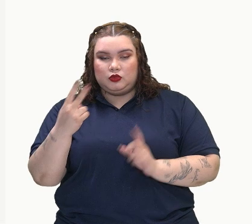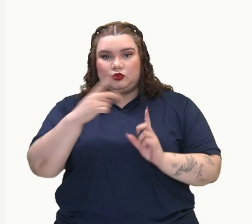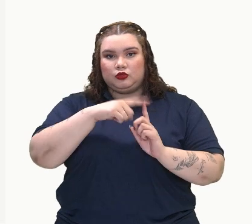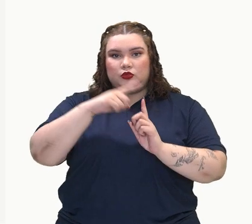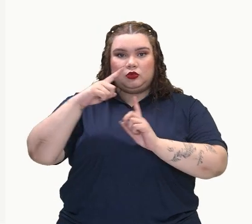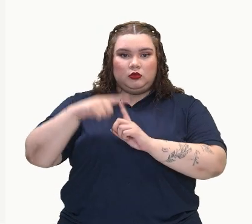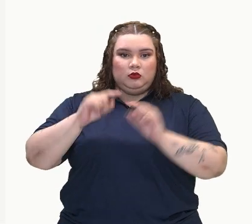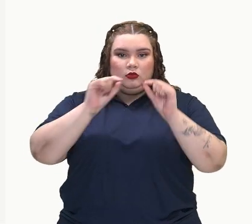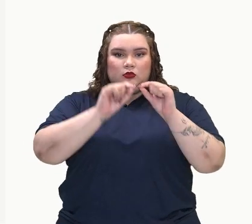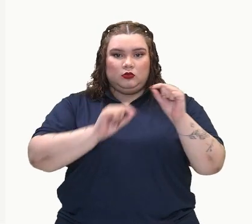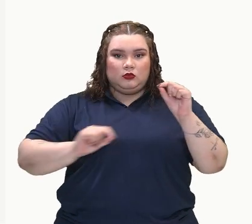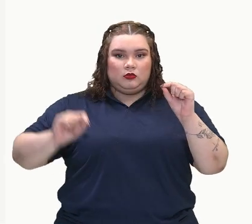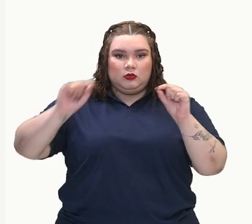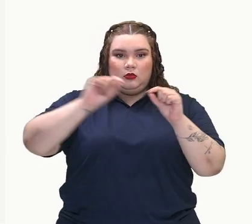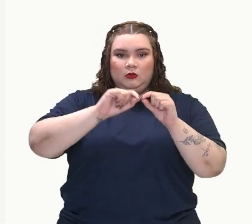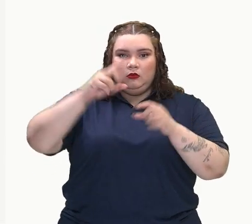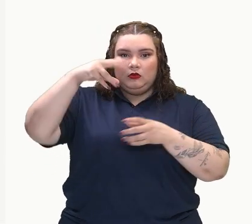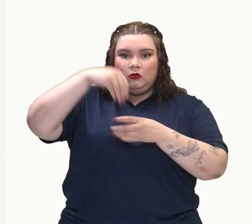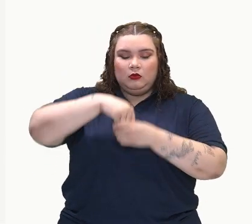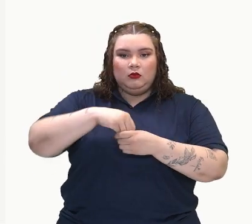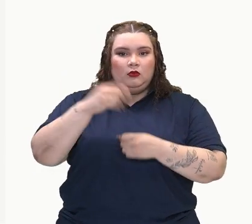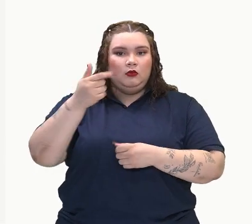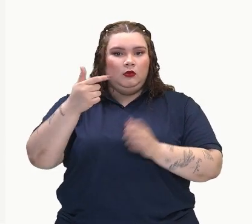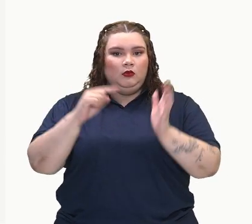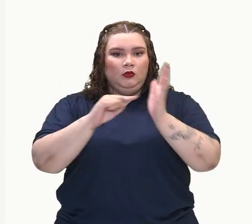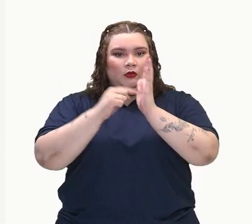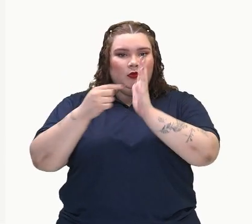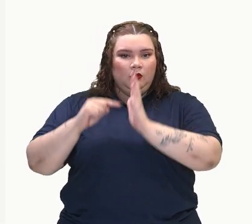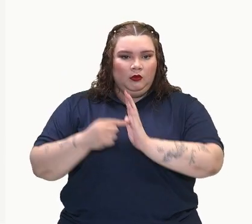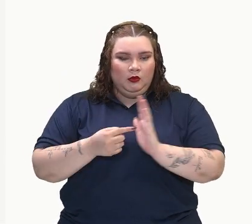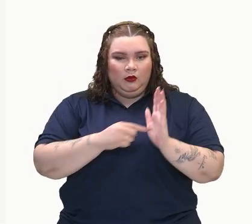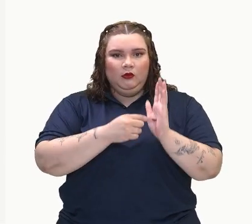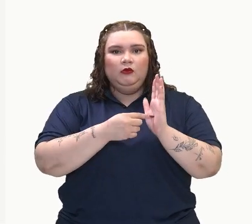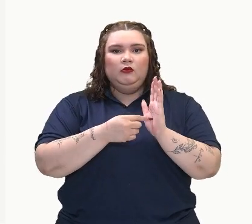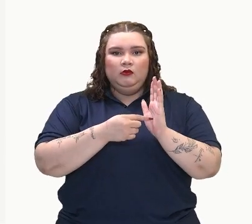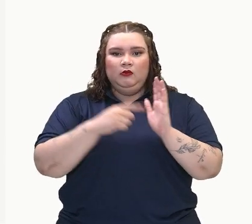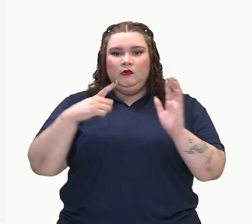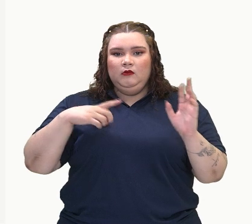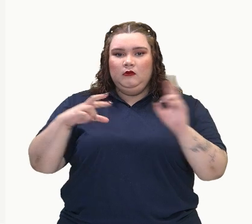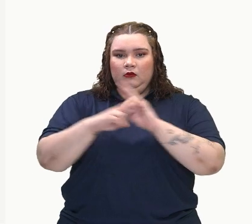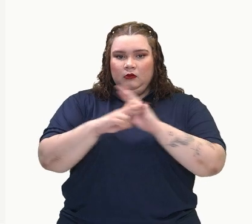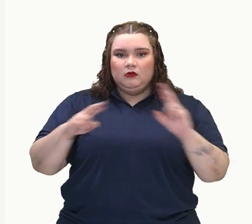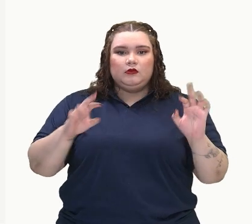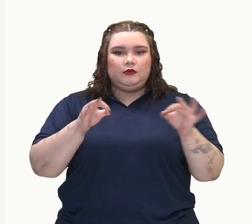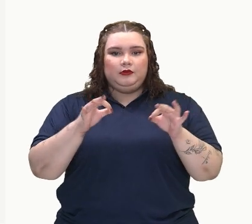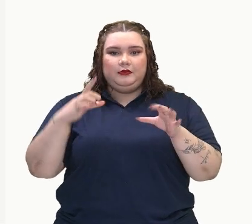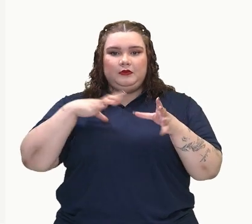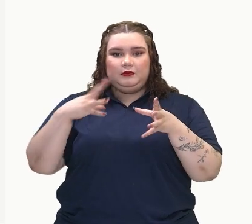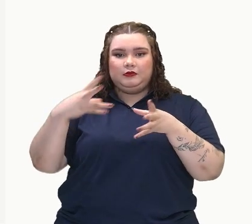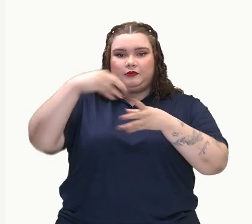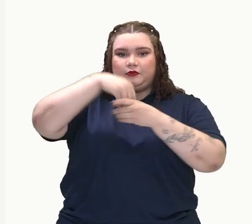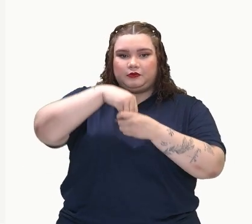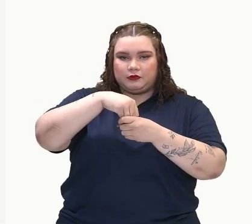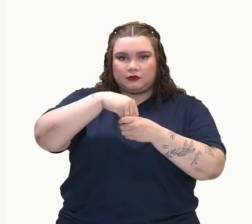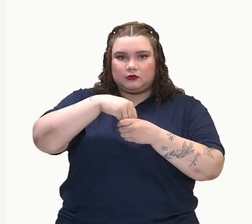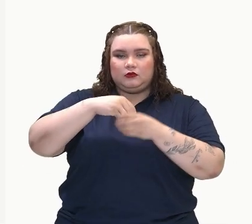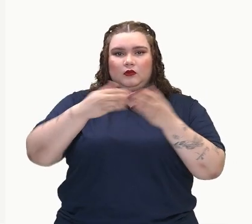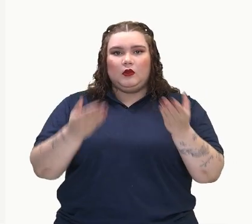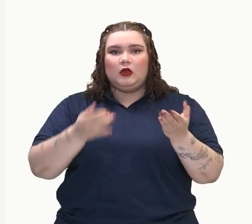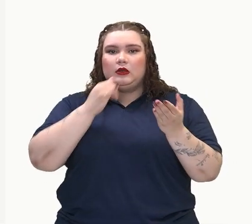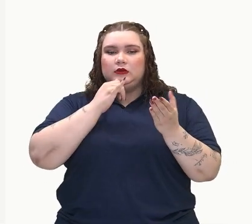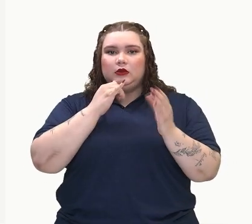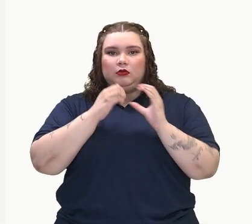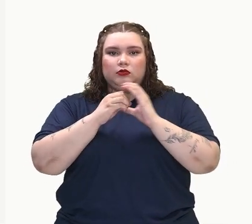consideradas internas quando não possuem pontos em comum e está localizada no interior da outra.